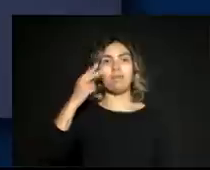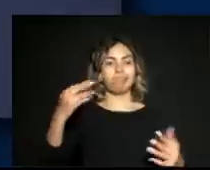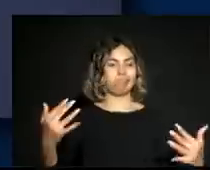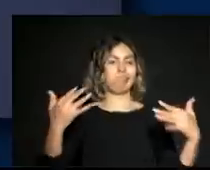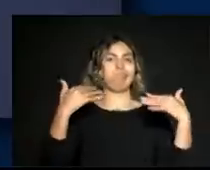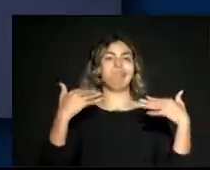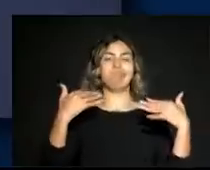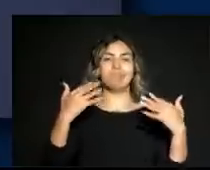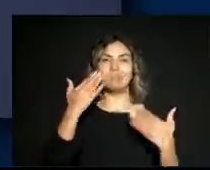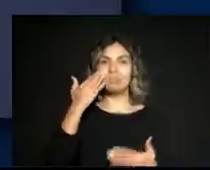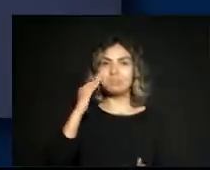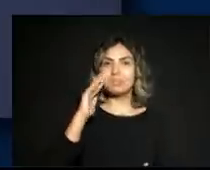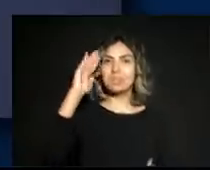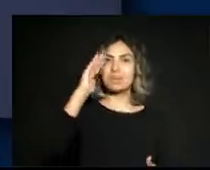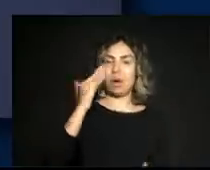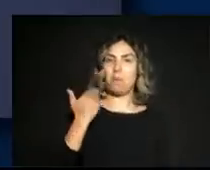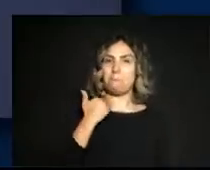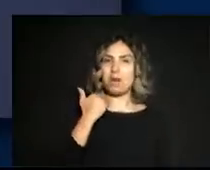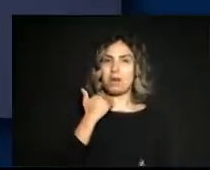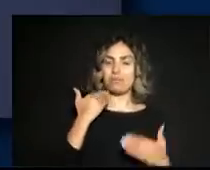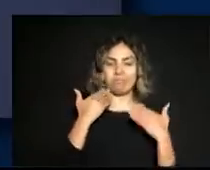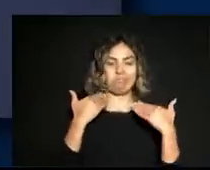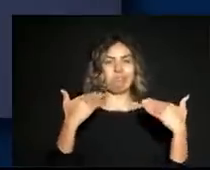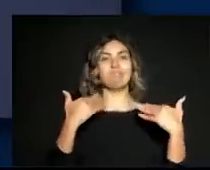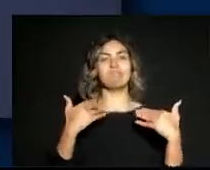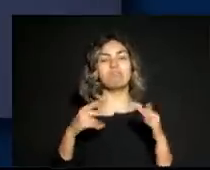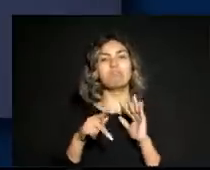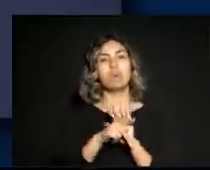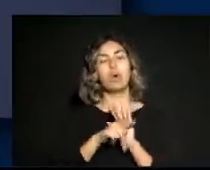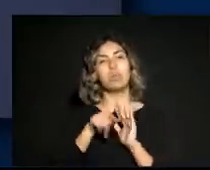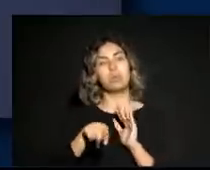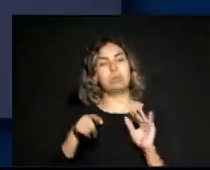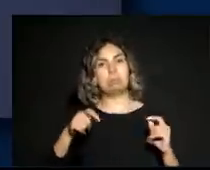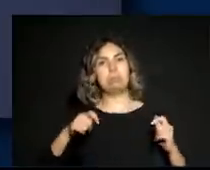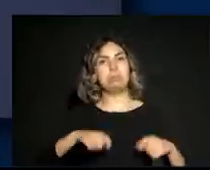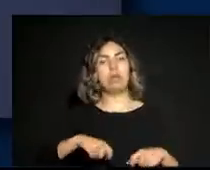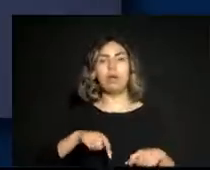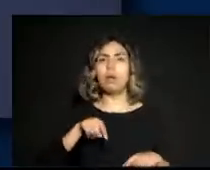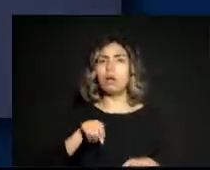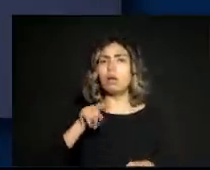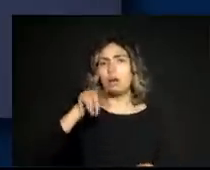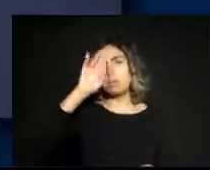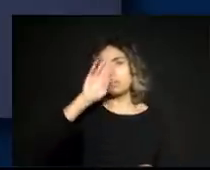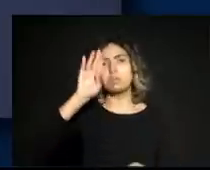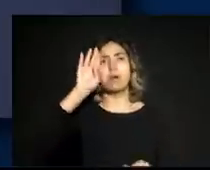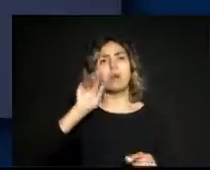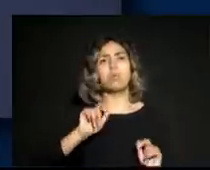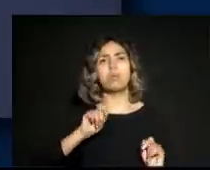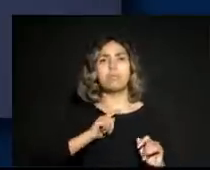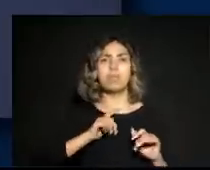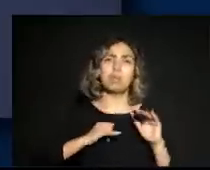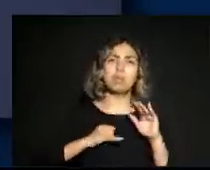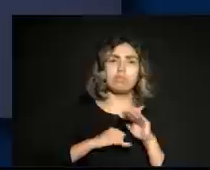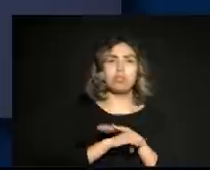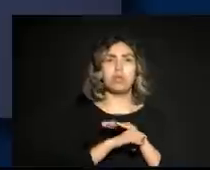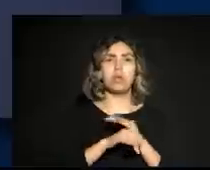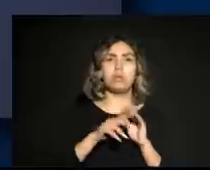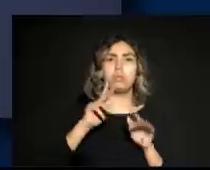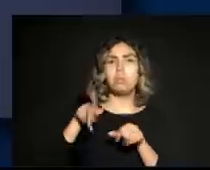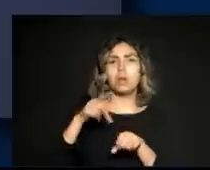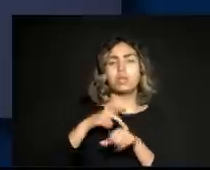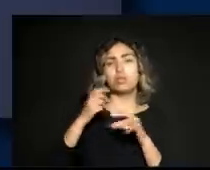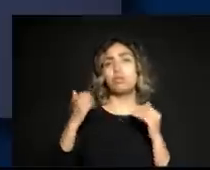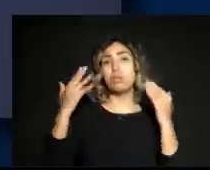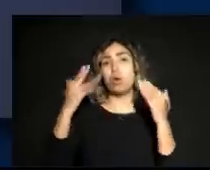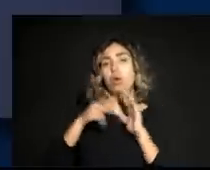dessa dessa desse fenômeno é a gente aqui é o principal trator de investidor de investimento estrangeiro para